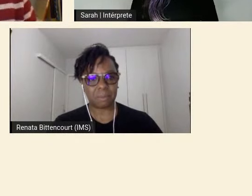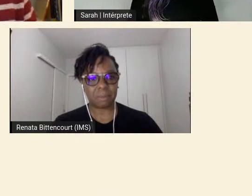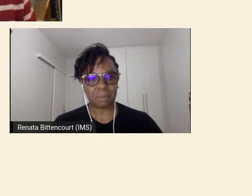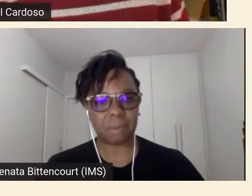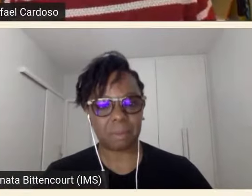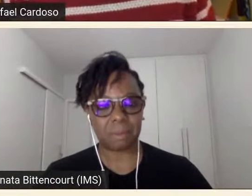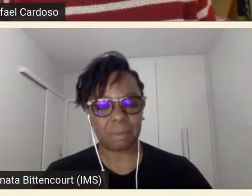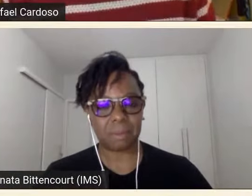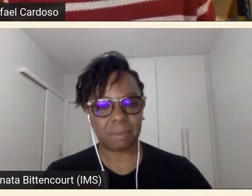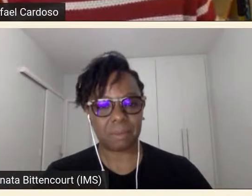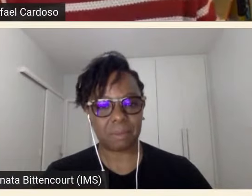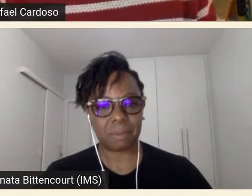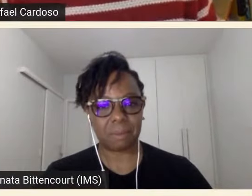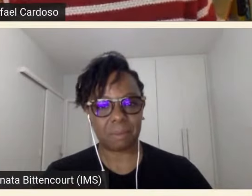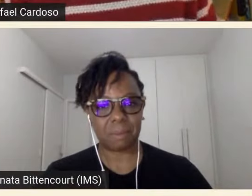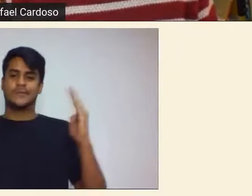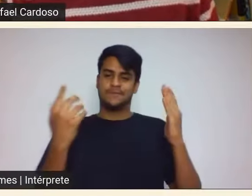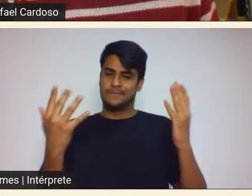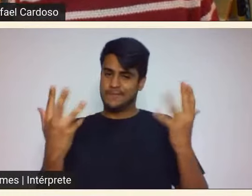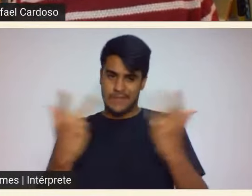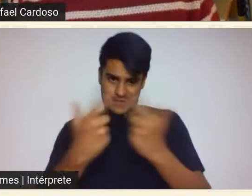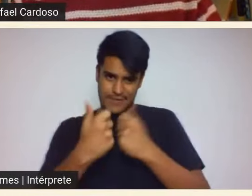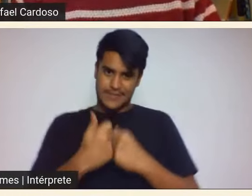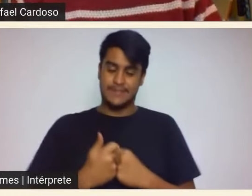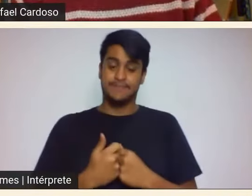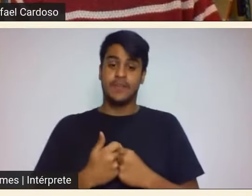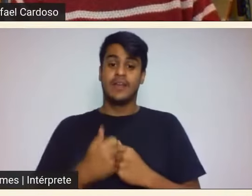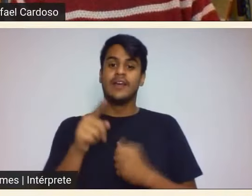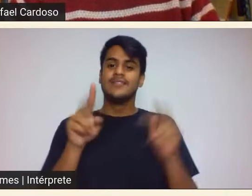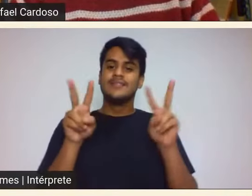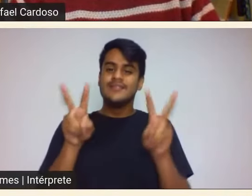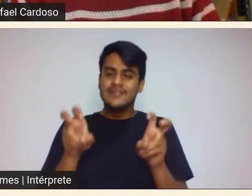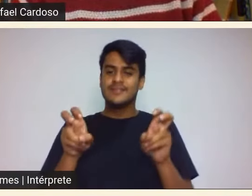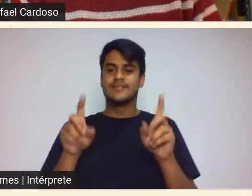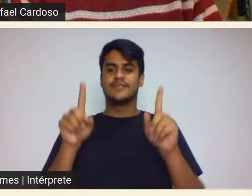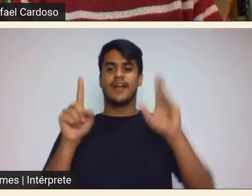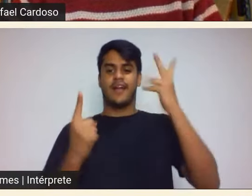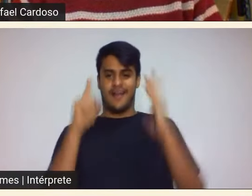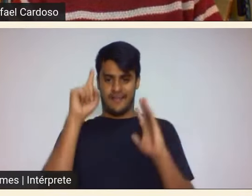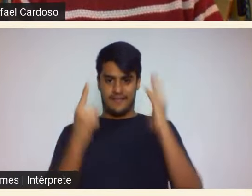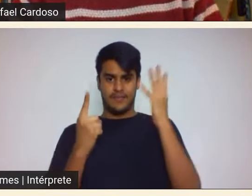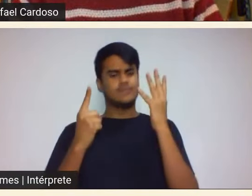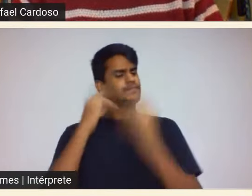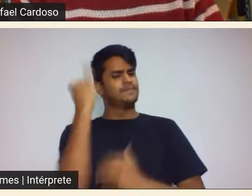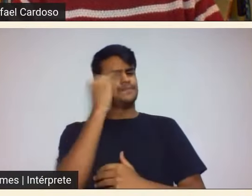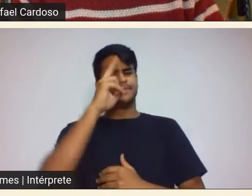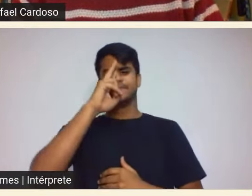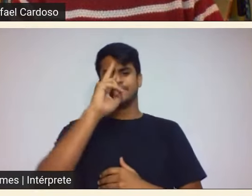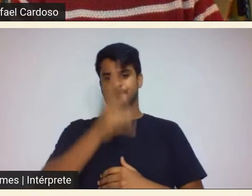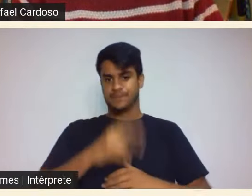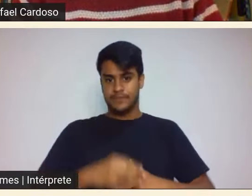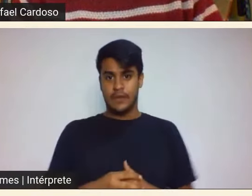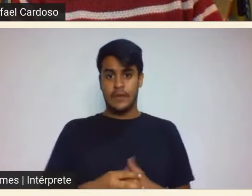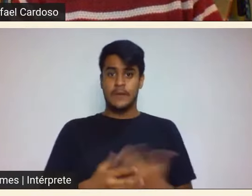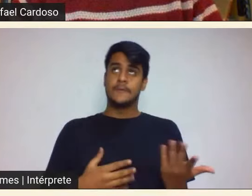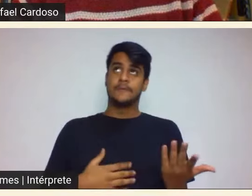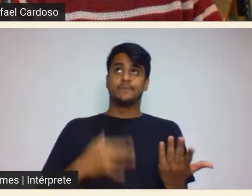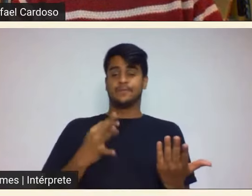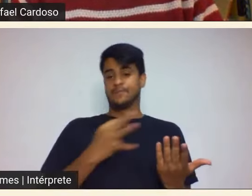essa pergunta é maravilhosa. Essa questão do carnaval é muito importante. Eu acho que, assim,